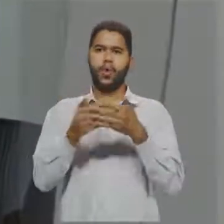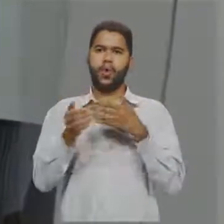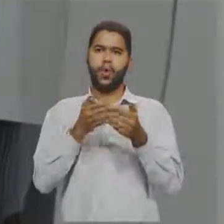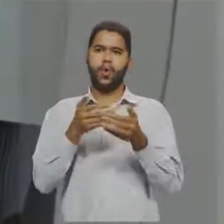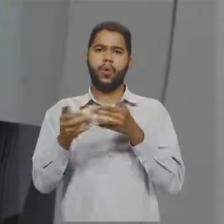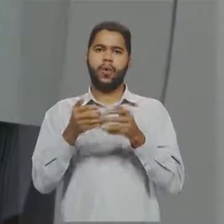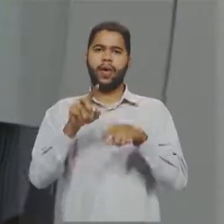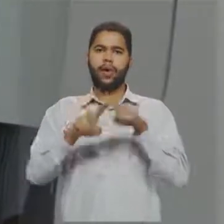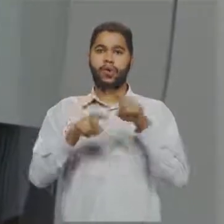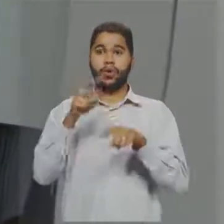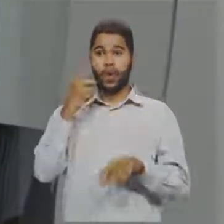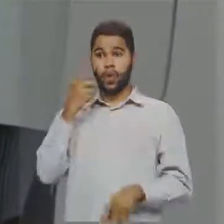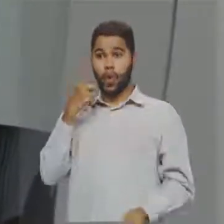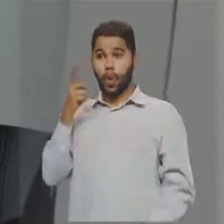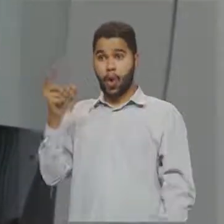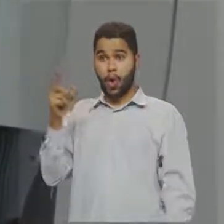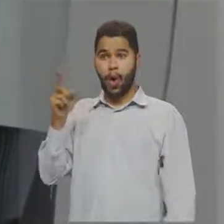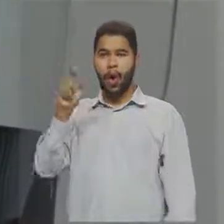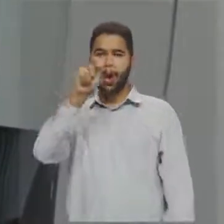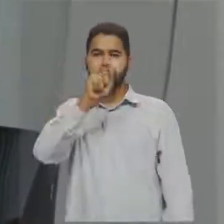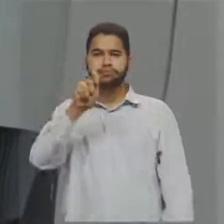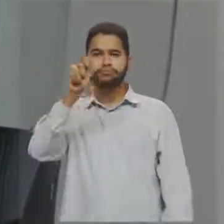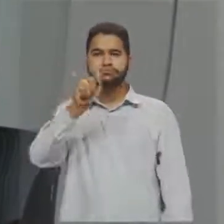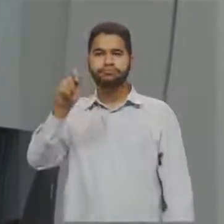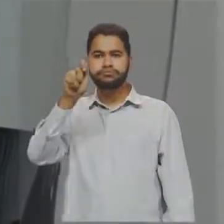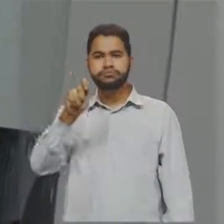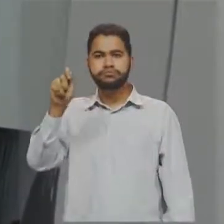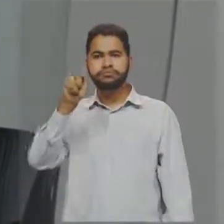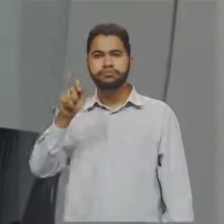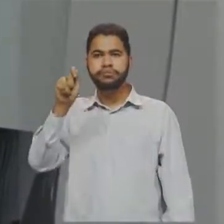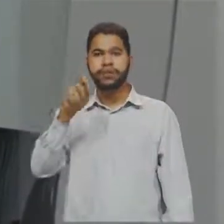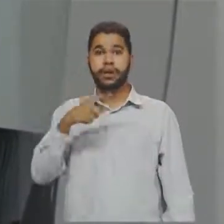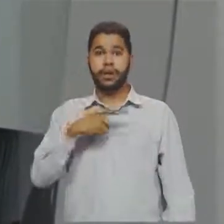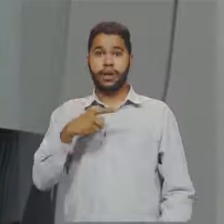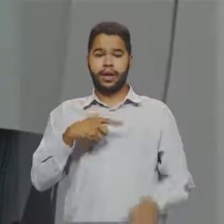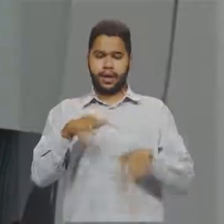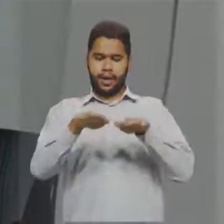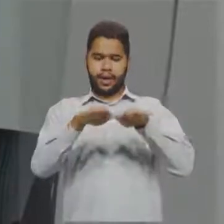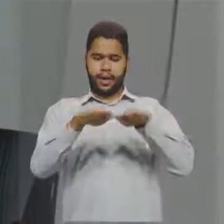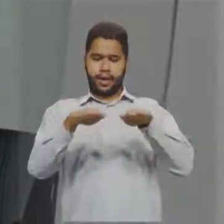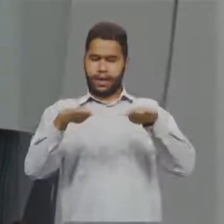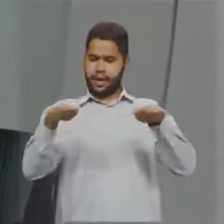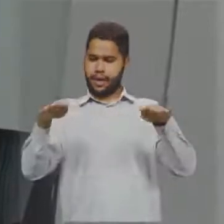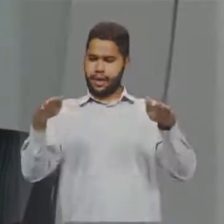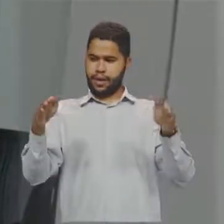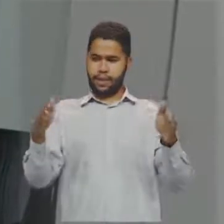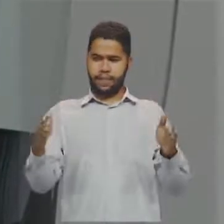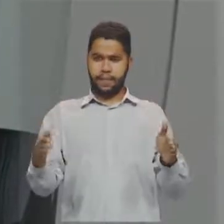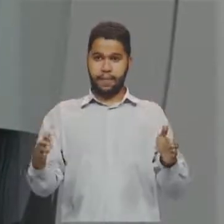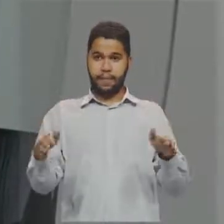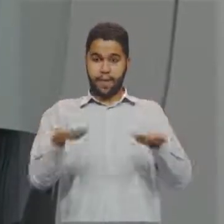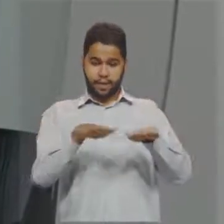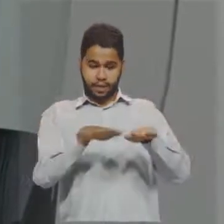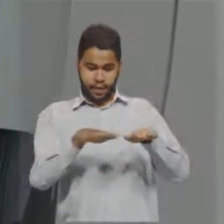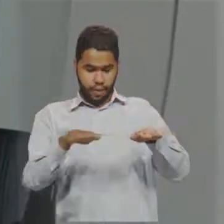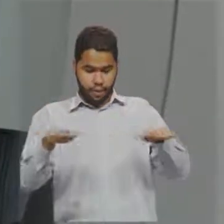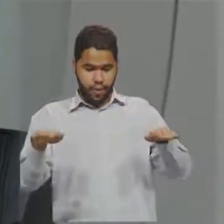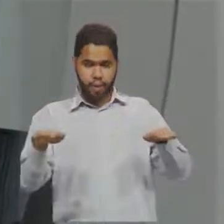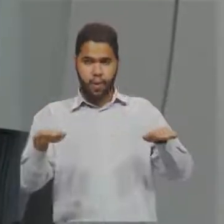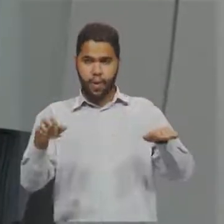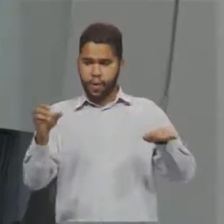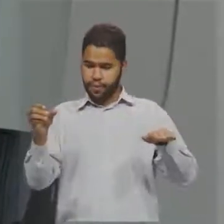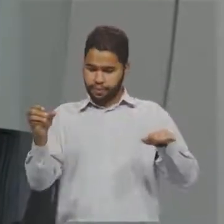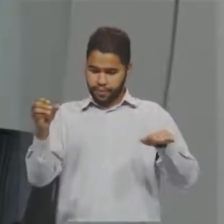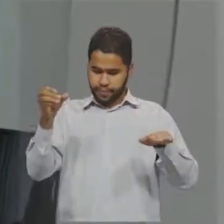tenho aqui, né? O pincel. Se eu colocar a mesa, né, a superfície da mesa é um plano. Se eu colocar o